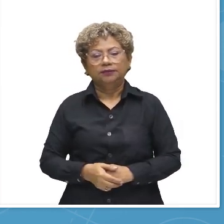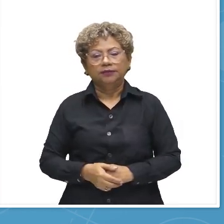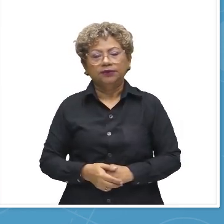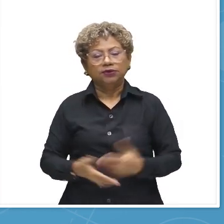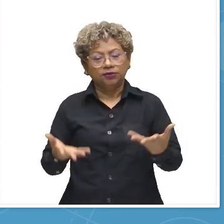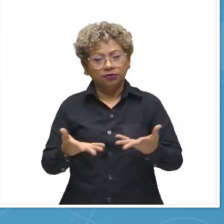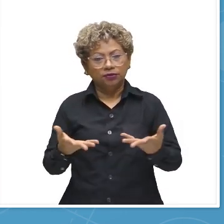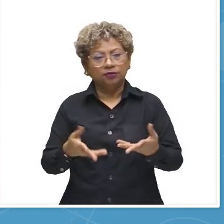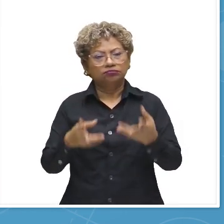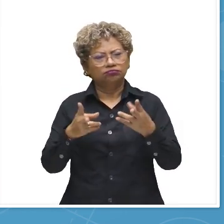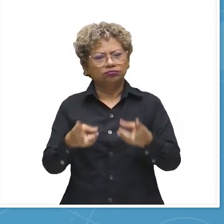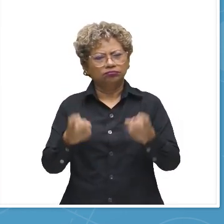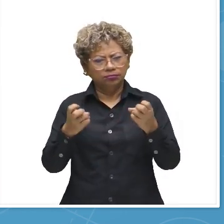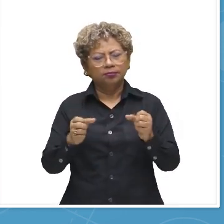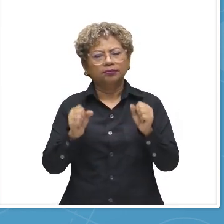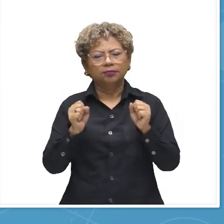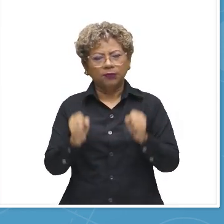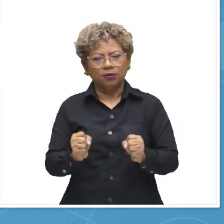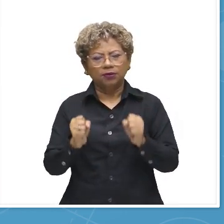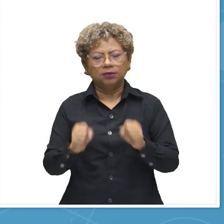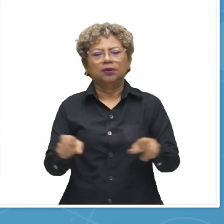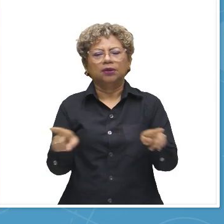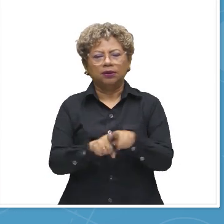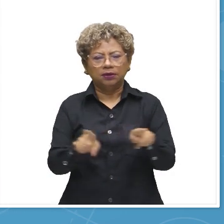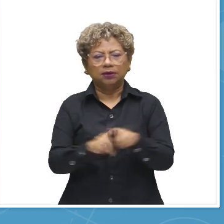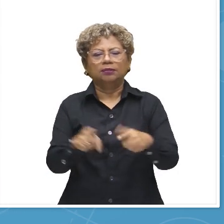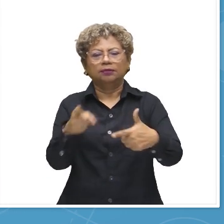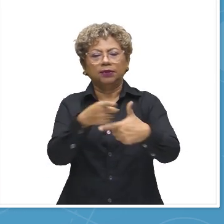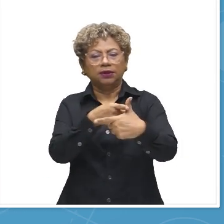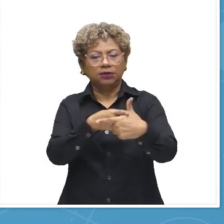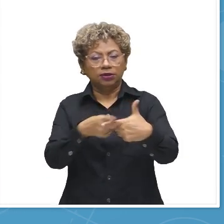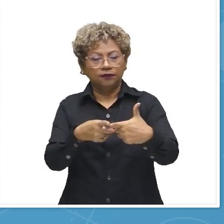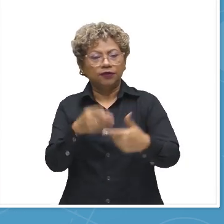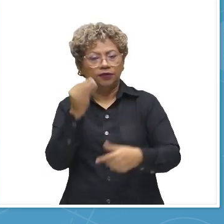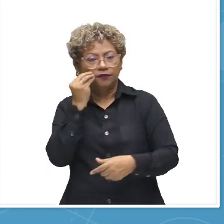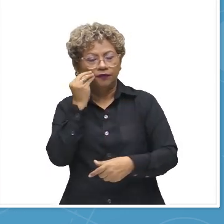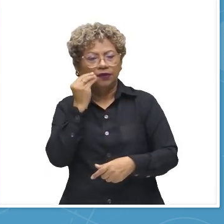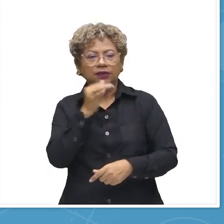dividir, tá? Para a gente simplificar a fração.